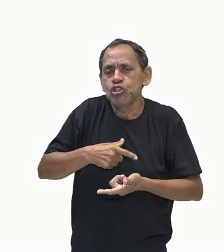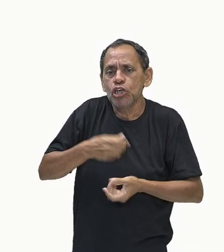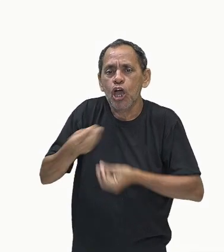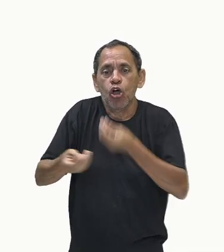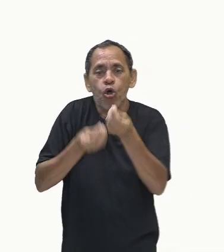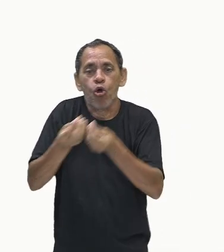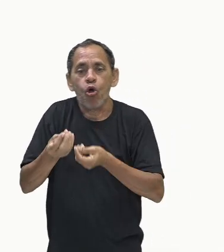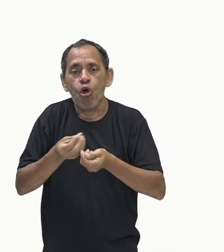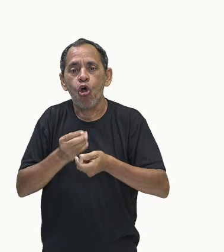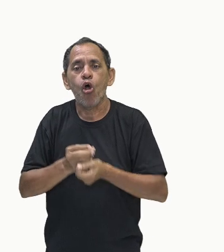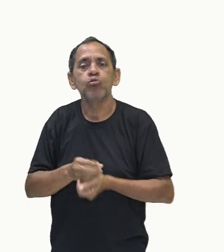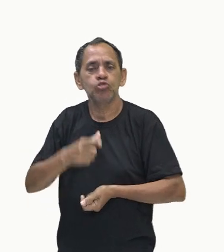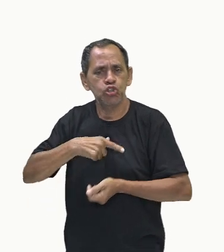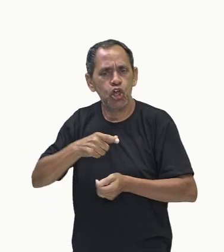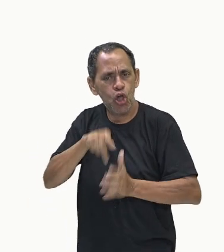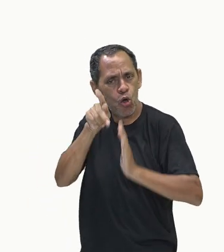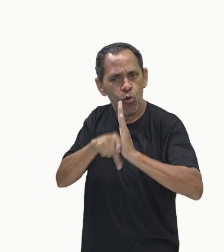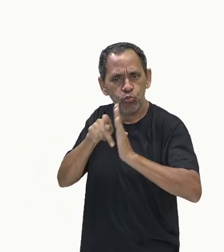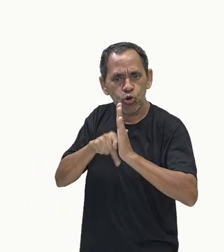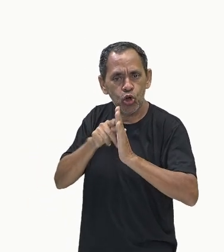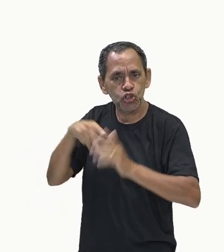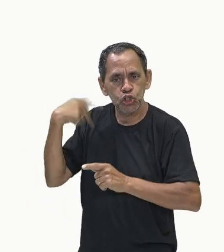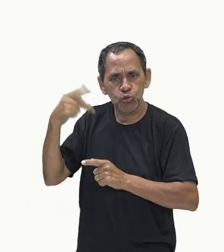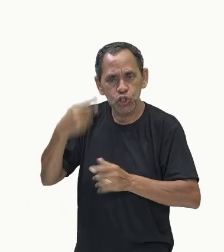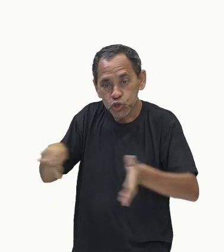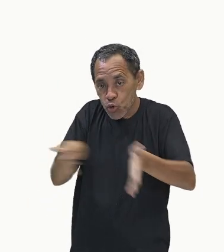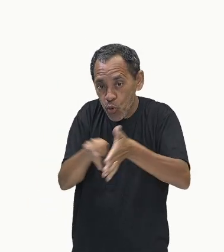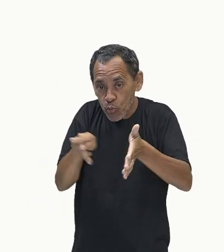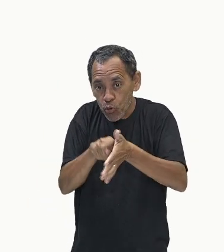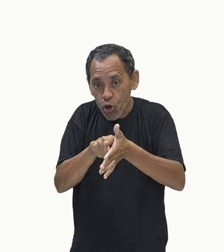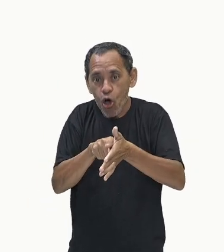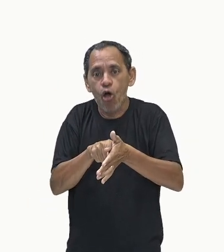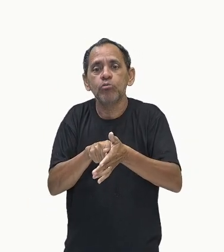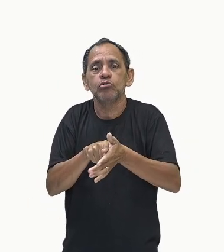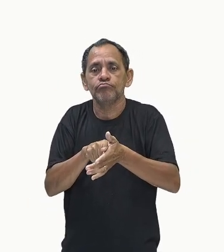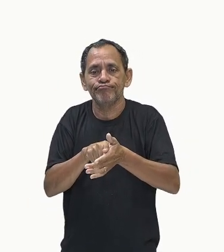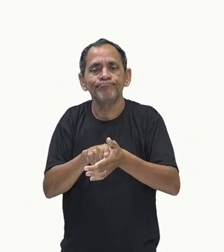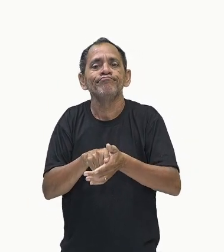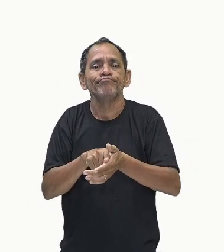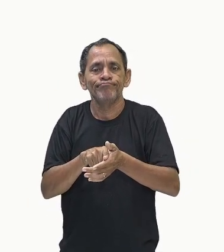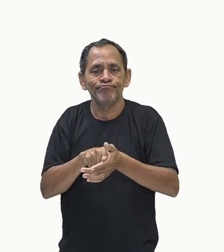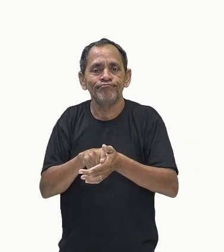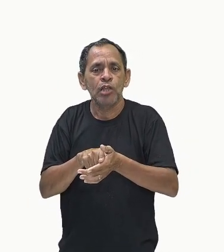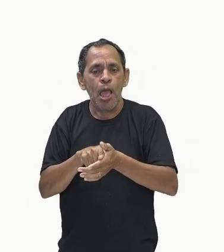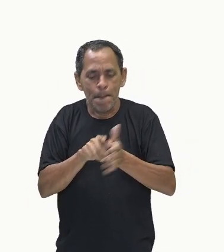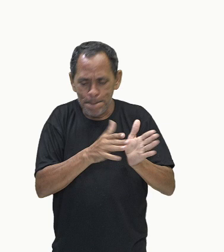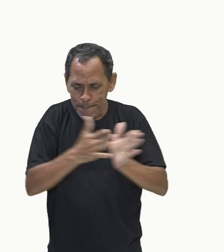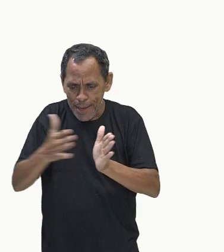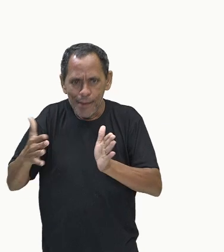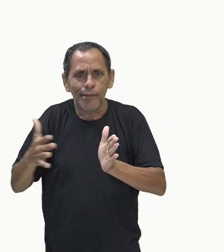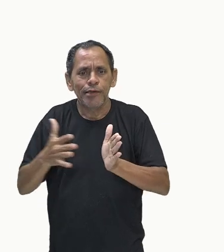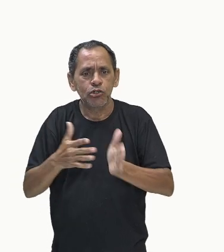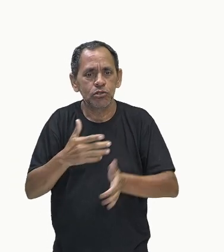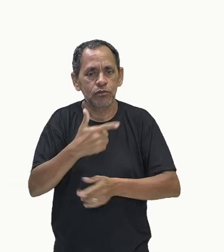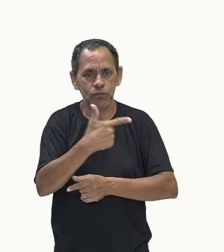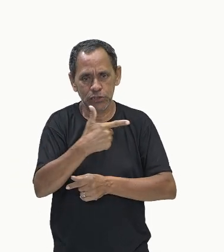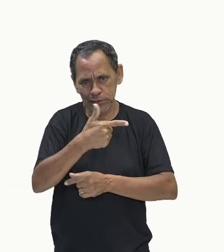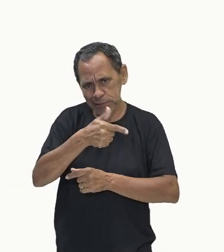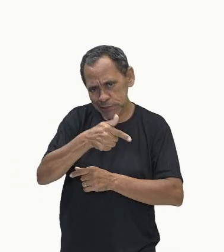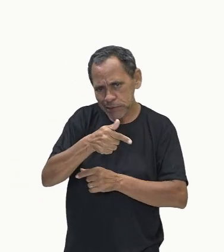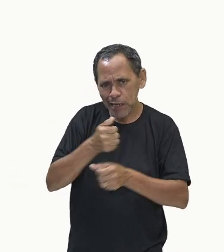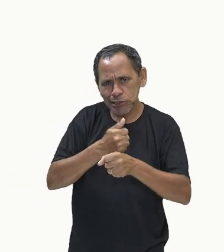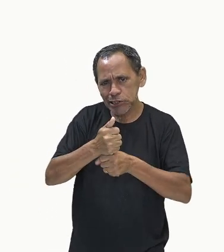Um projeto político próprio. 27 anos, guardem isso na cabeça de vocês, tá?